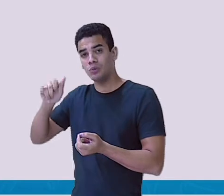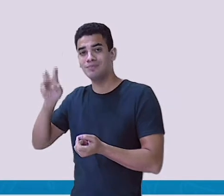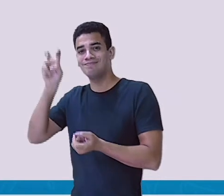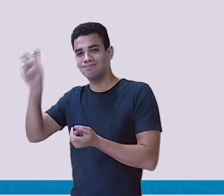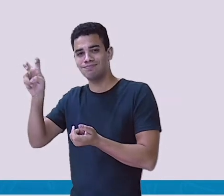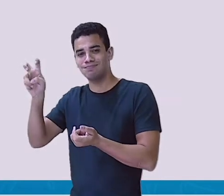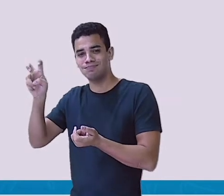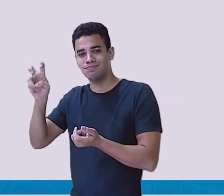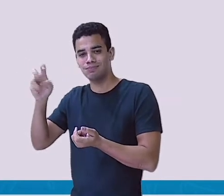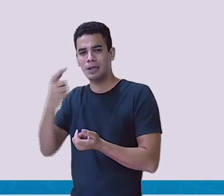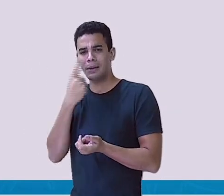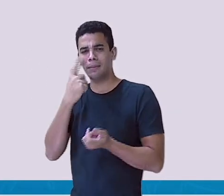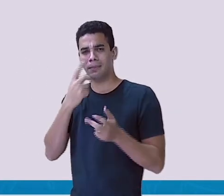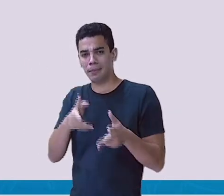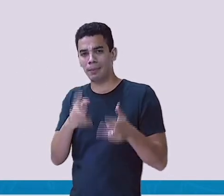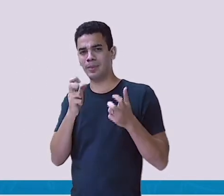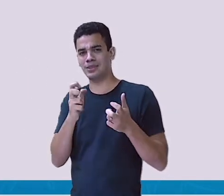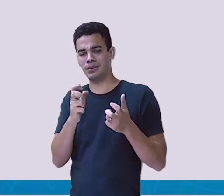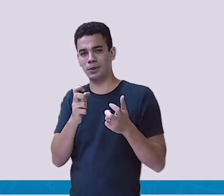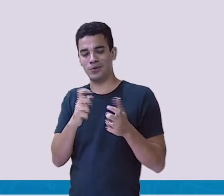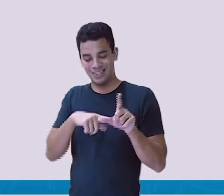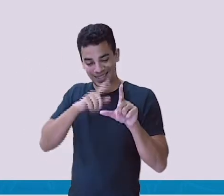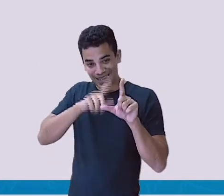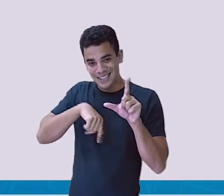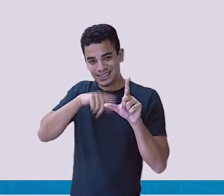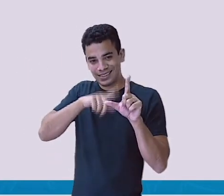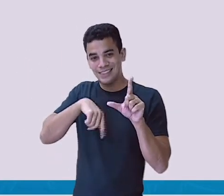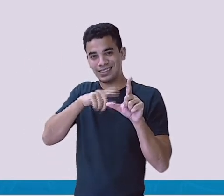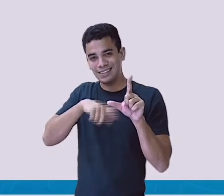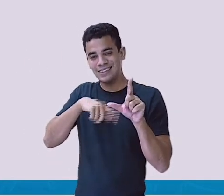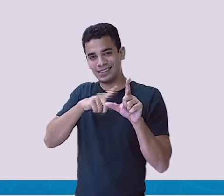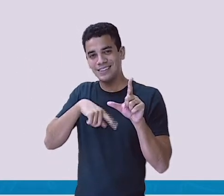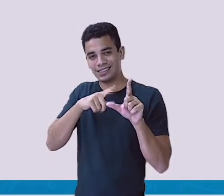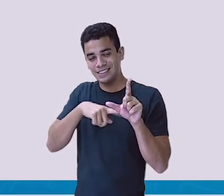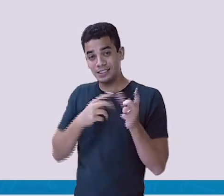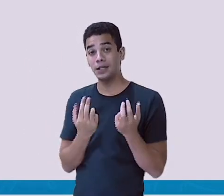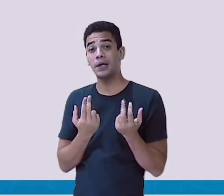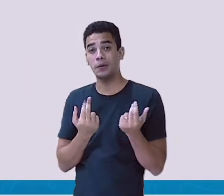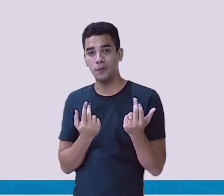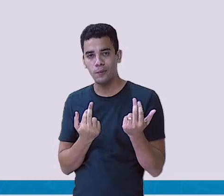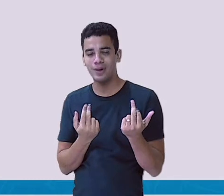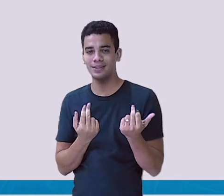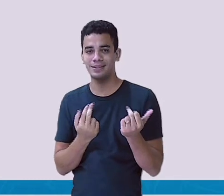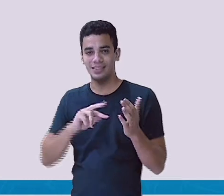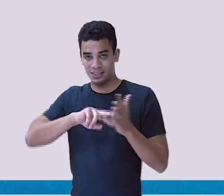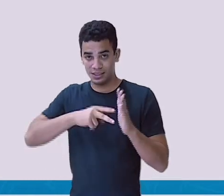parte literal, ó, ela é igual. Então,